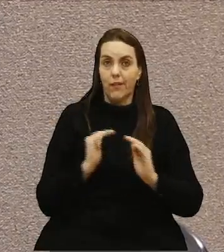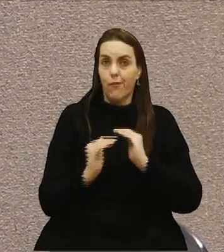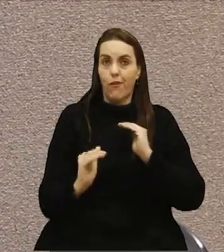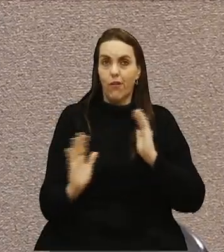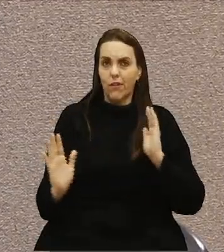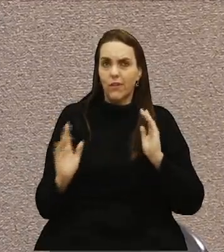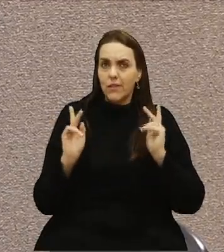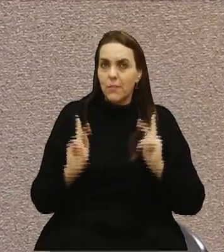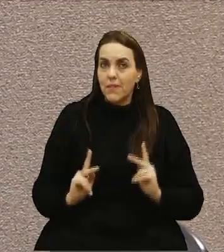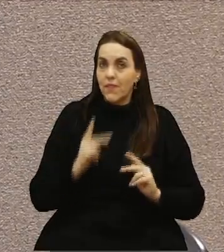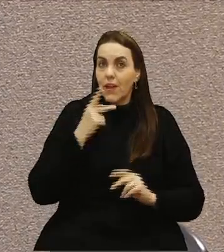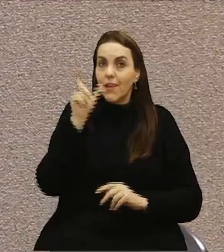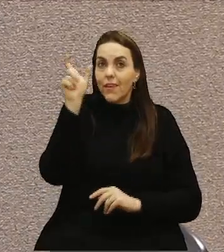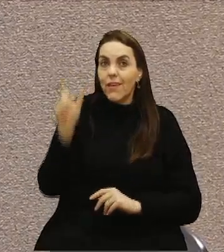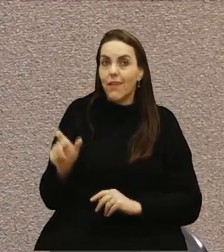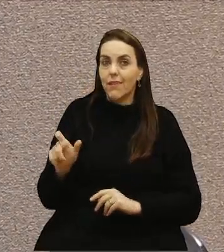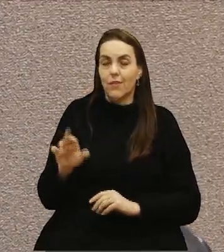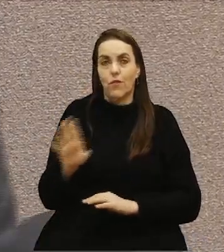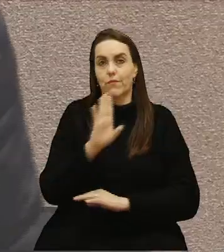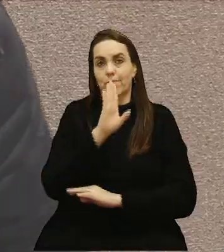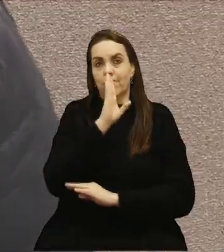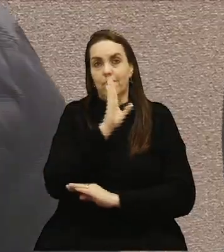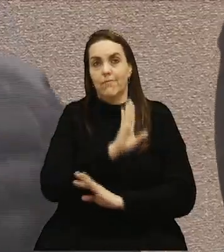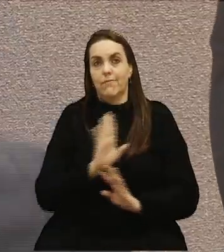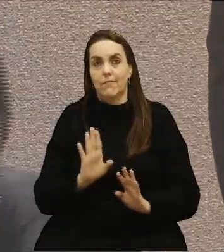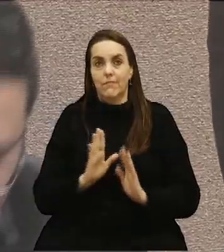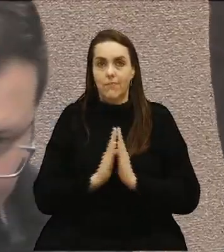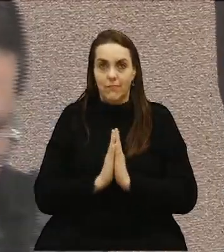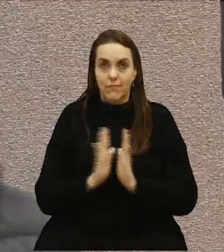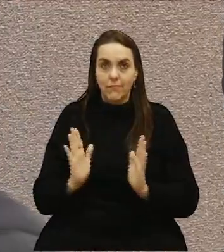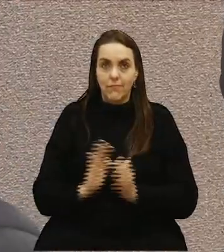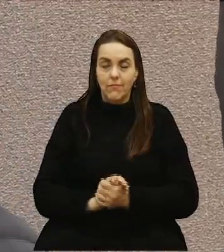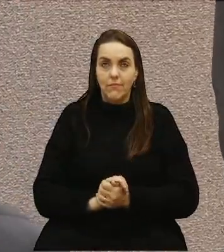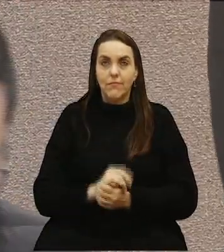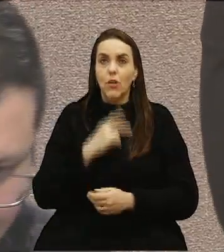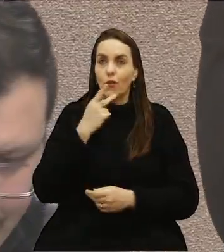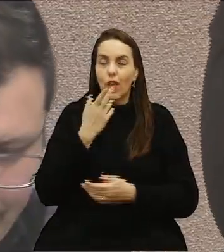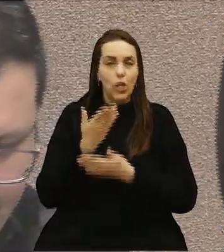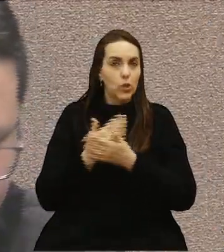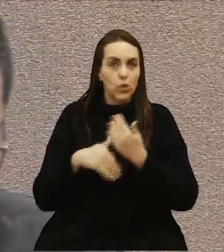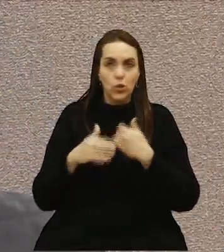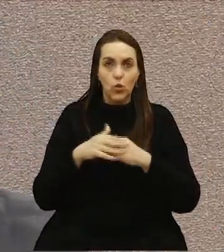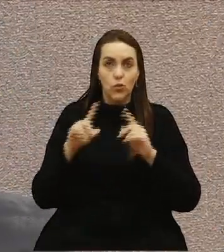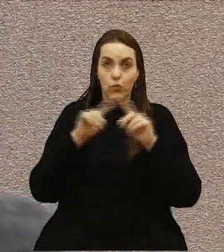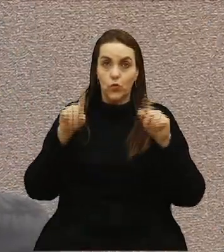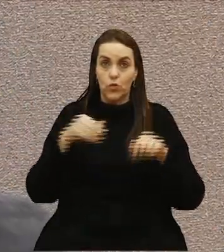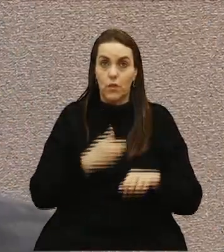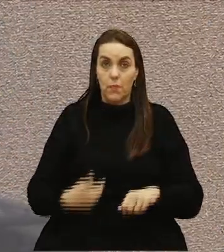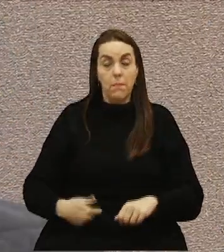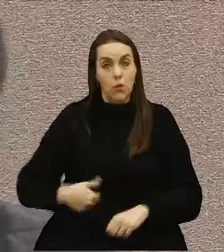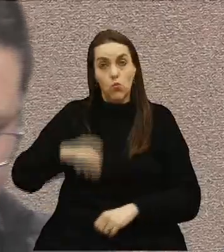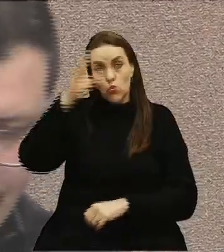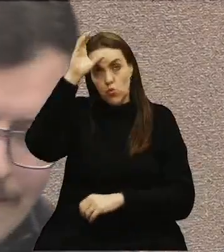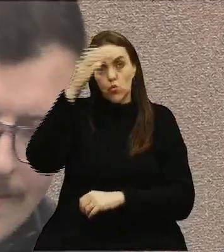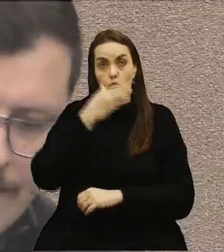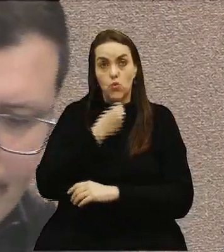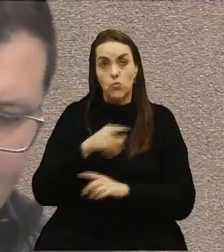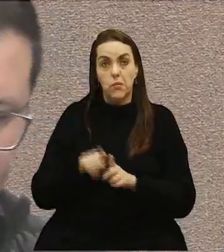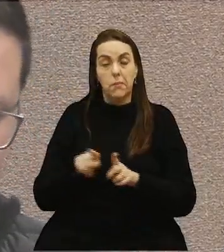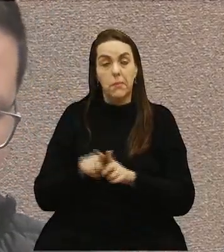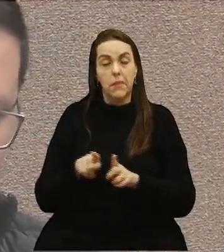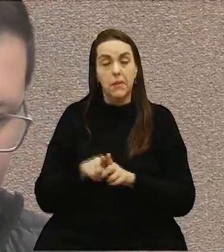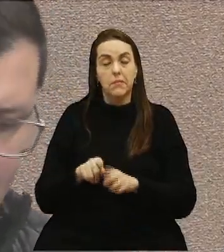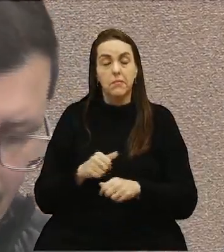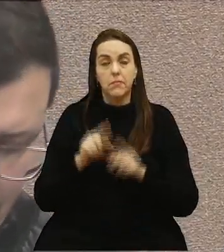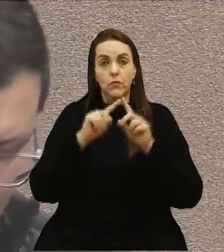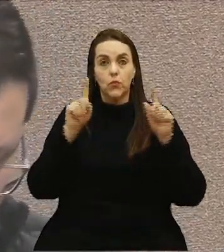quem, senão não fala. Então aqui, eu digo a todos os servidores, meu tio é servidor, né? Eu tenho